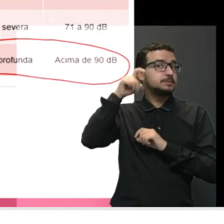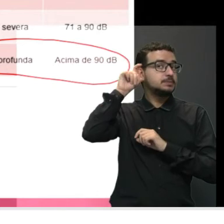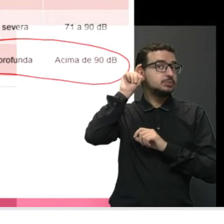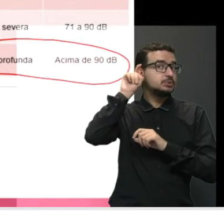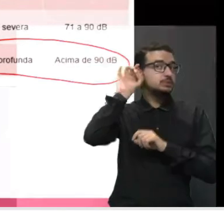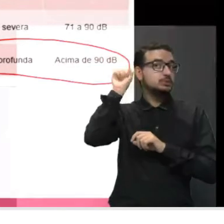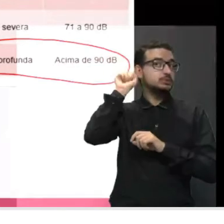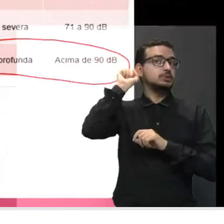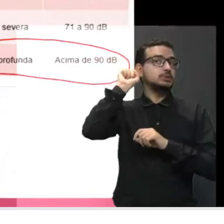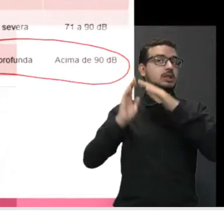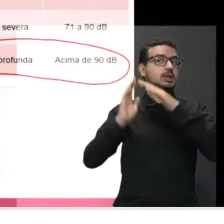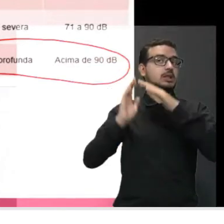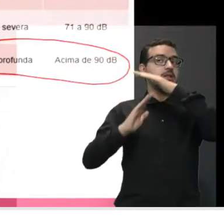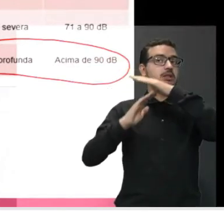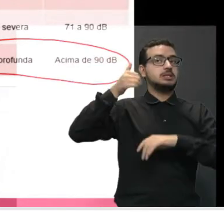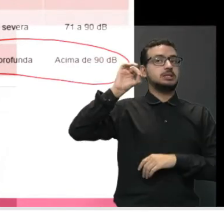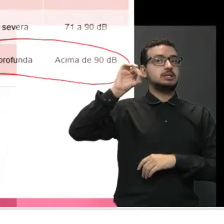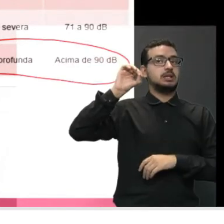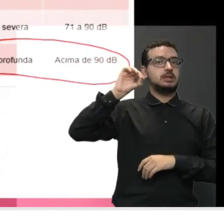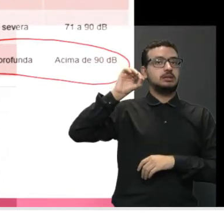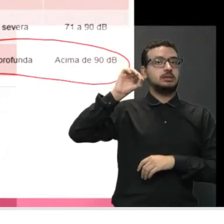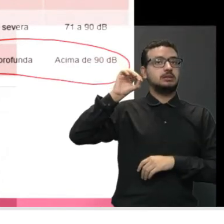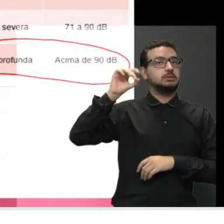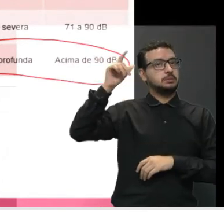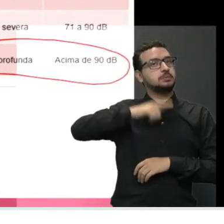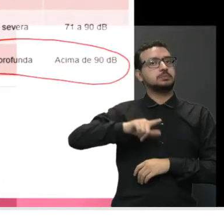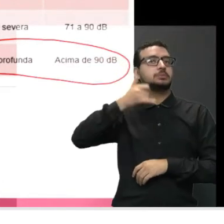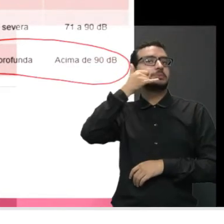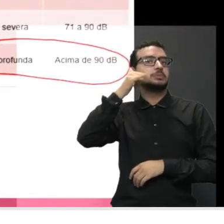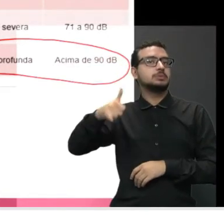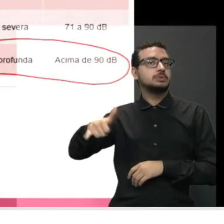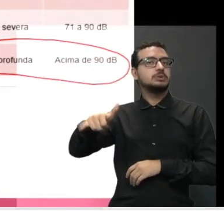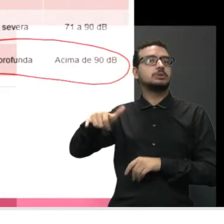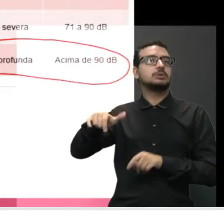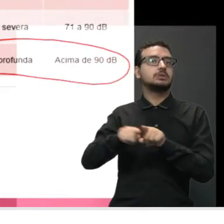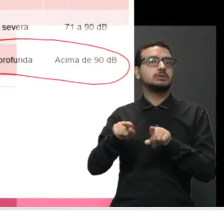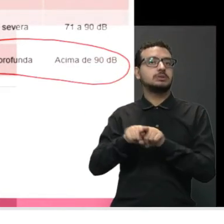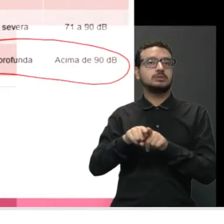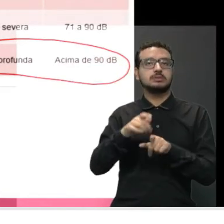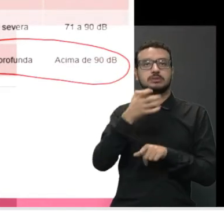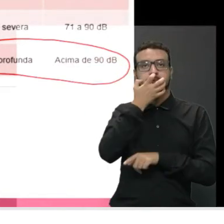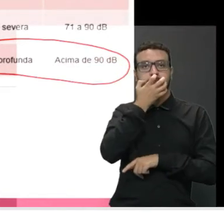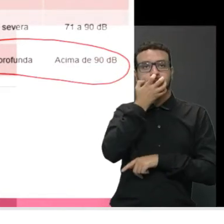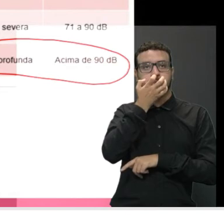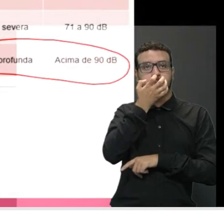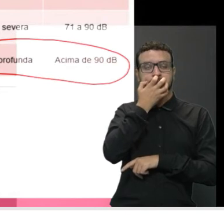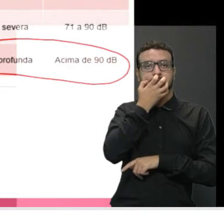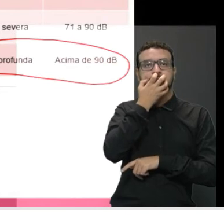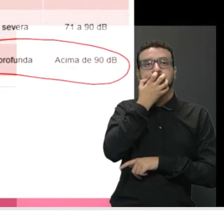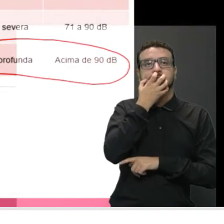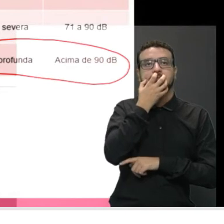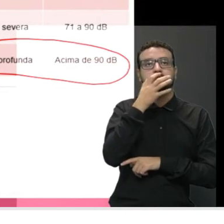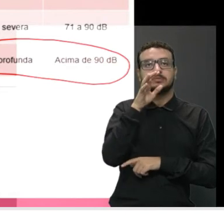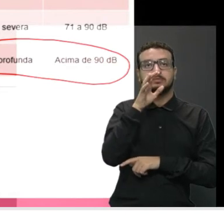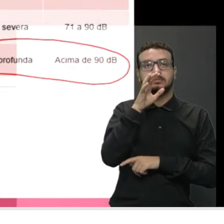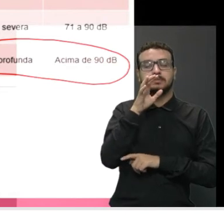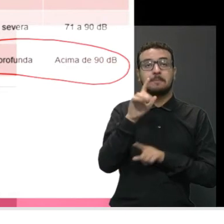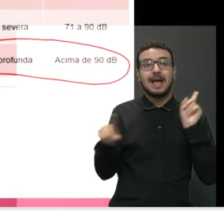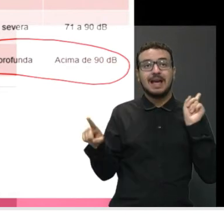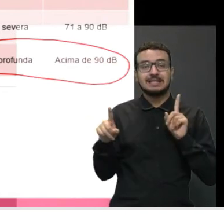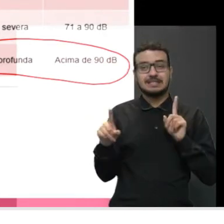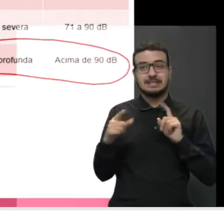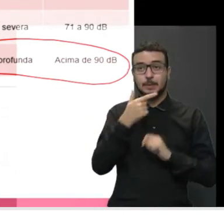quando o telefone toca, o latido do do cachorro, mas João Pedro não consegue